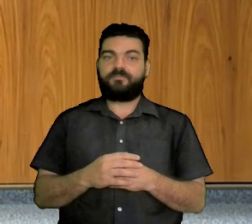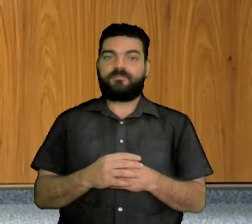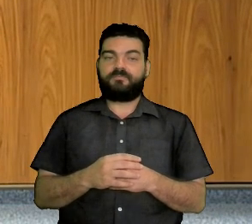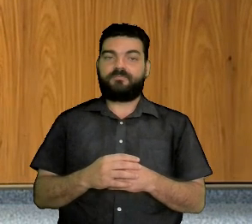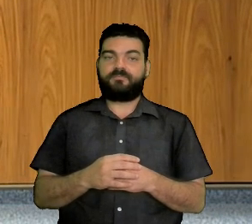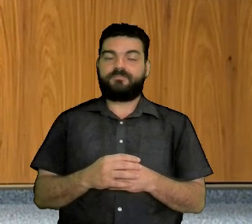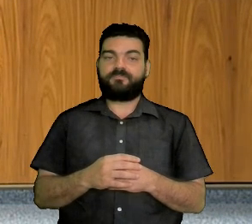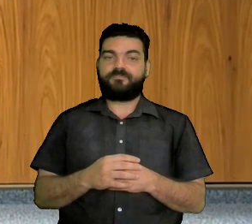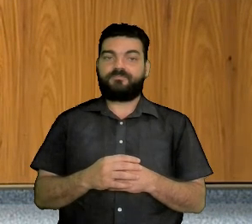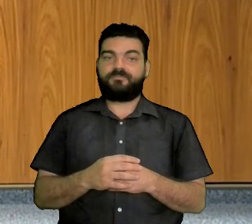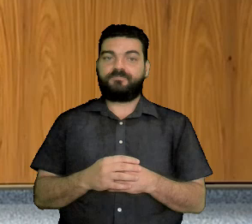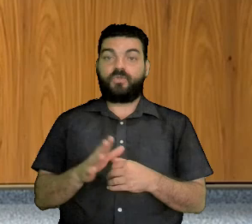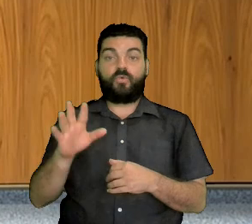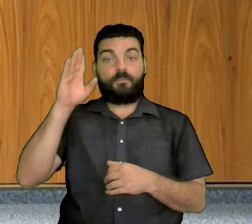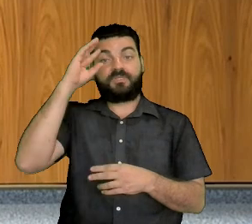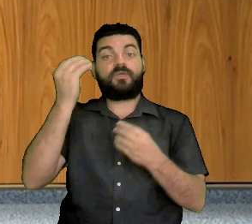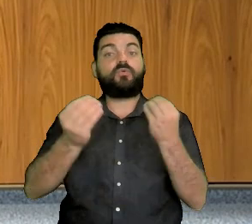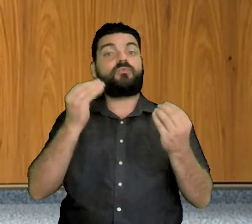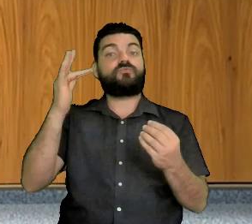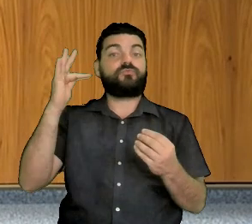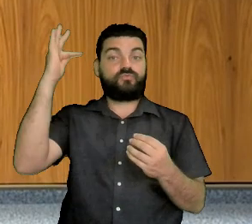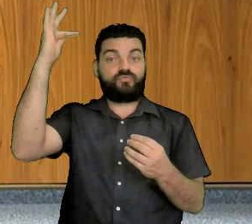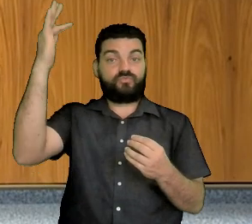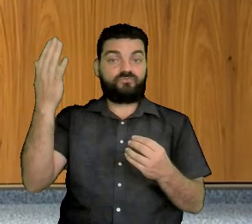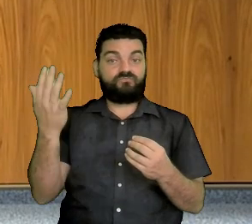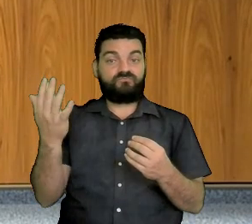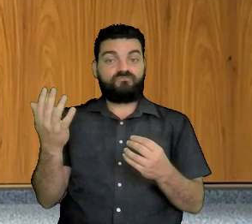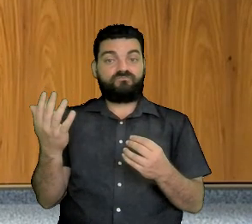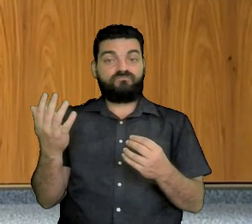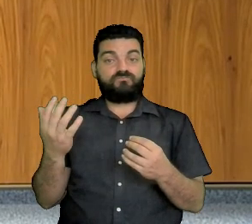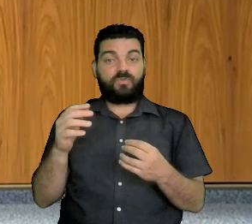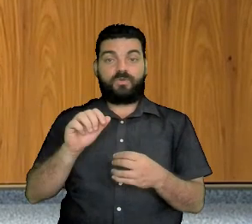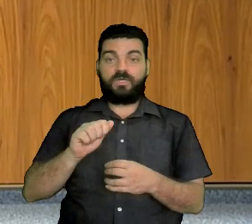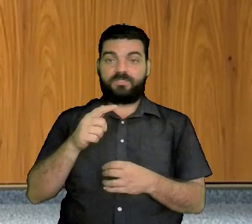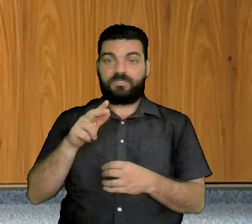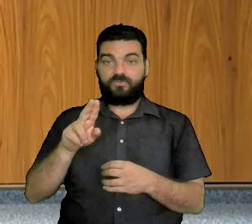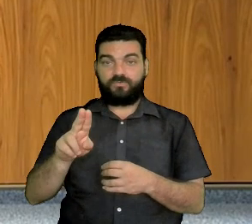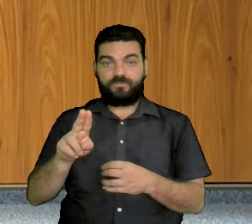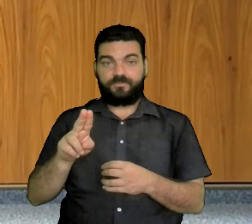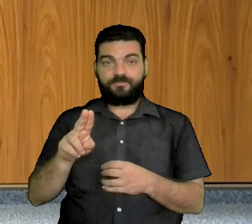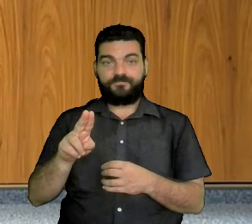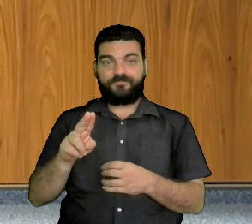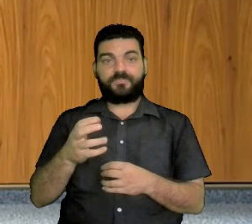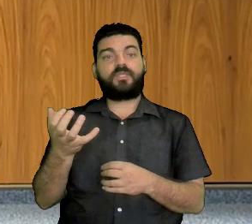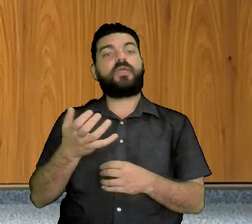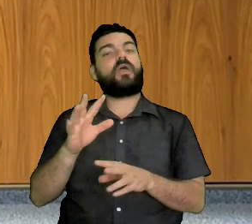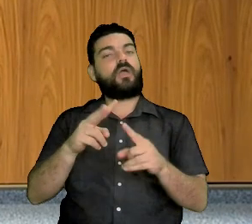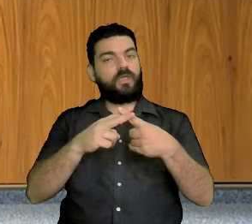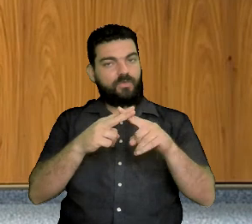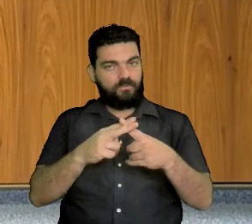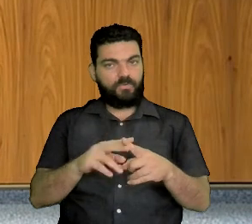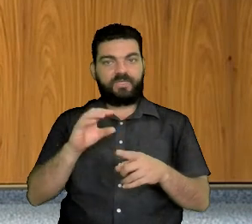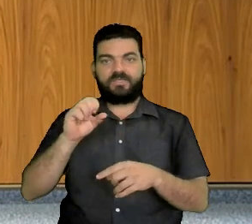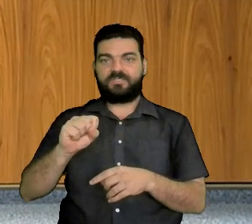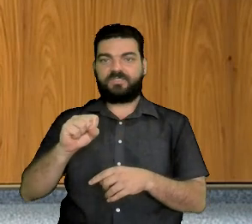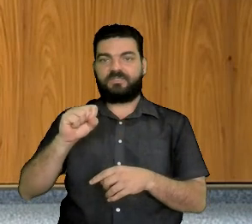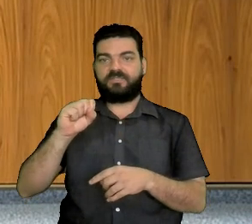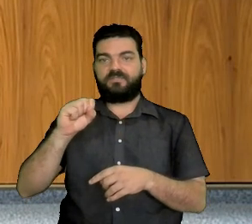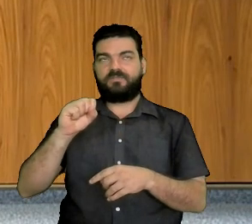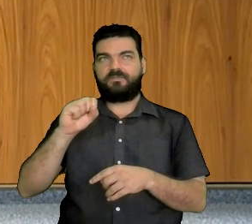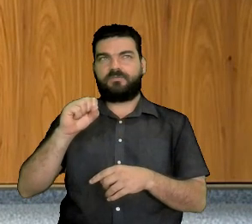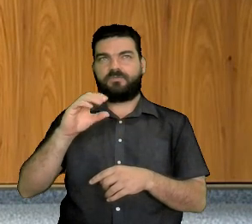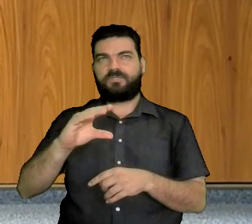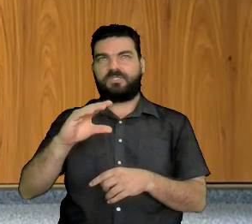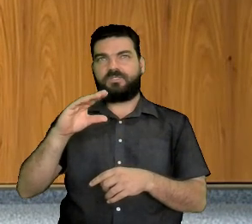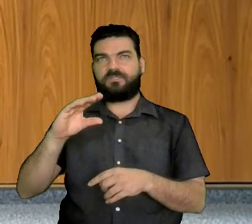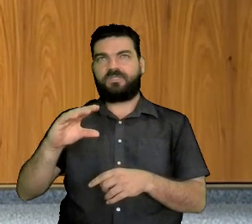Bom, para o futuro, a AGU ela pretende aprimorar a CCCAF, né, que é a Câmara de